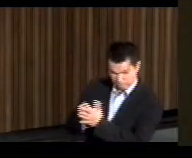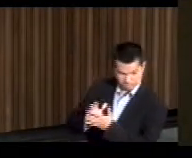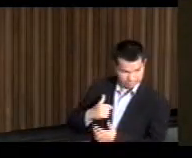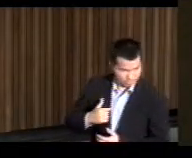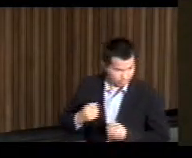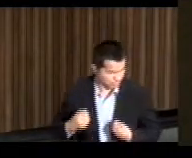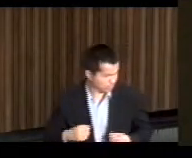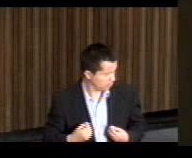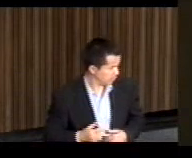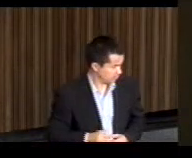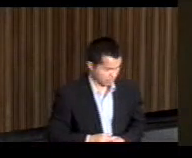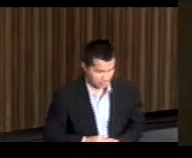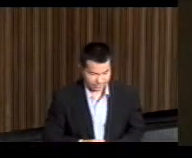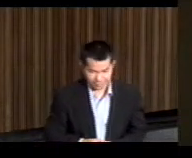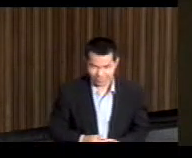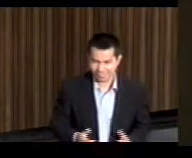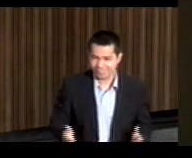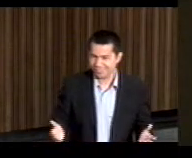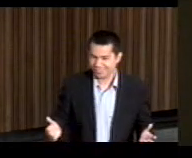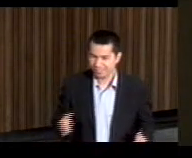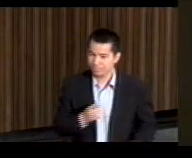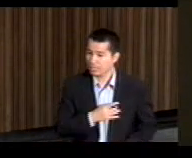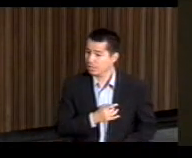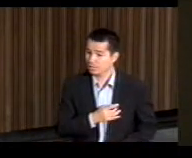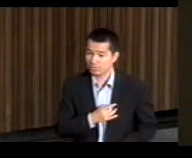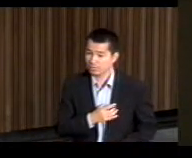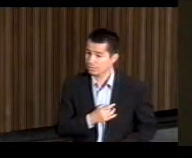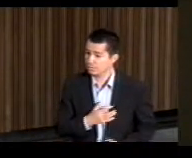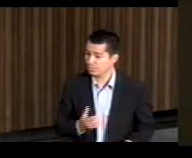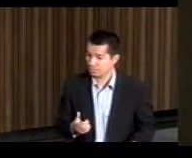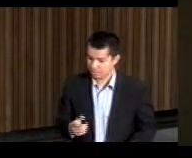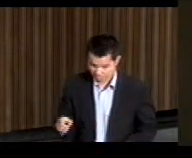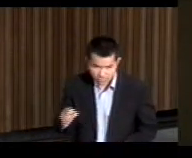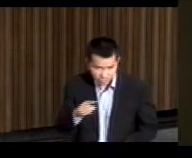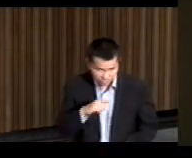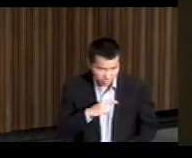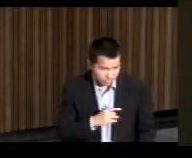Deus. Eu sou o Deus